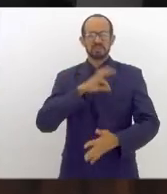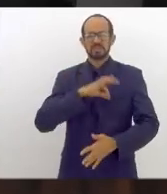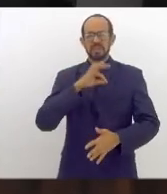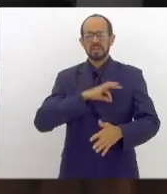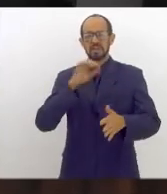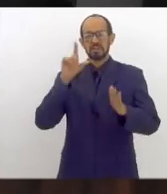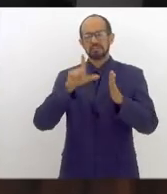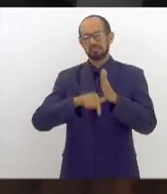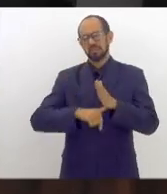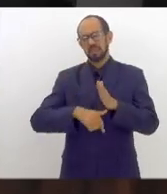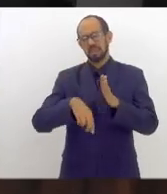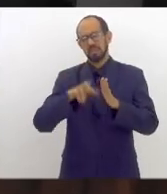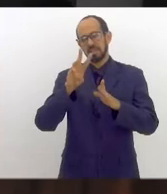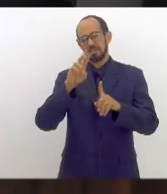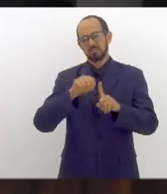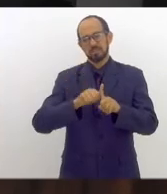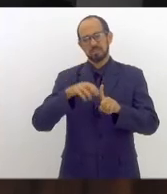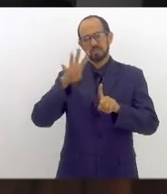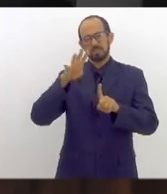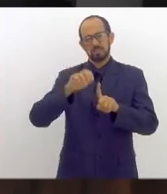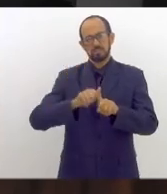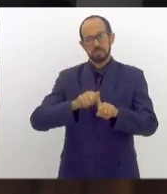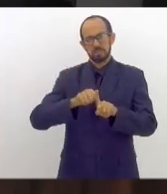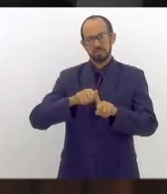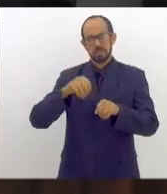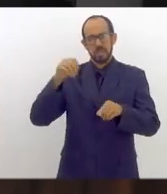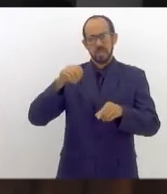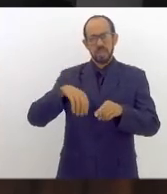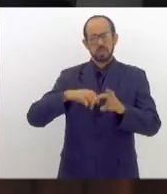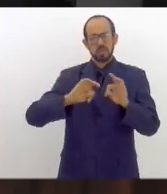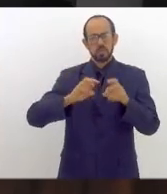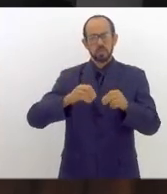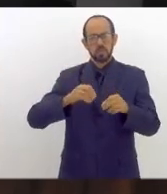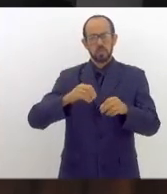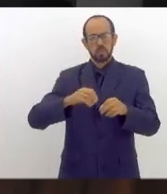de salários atrasados né as contas bloqueadas